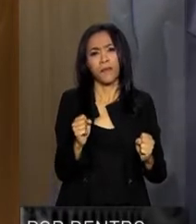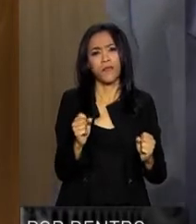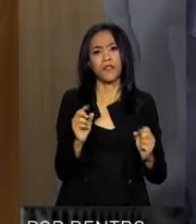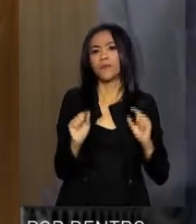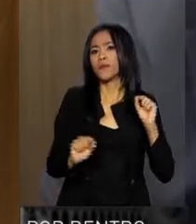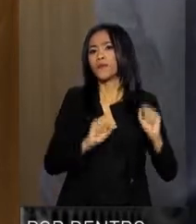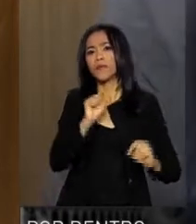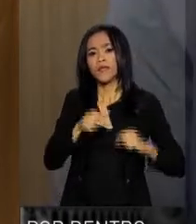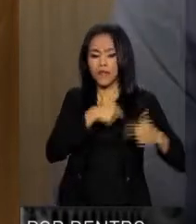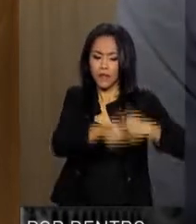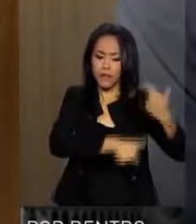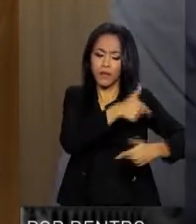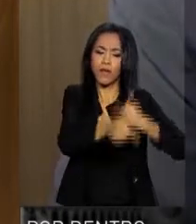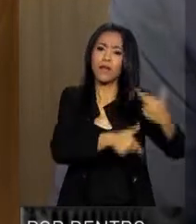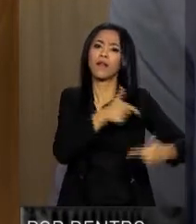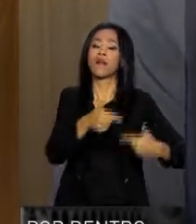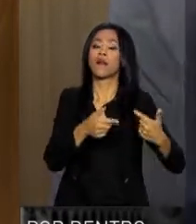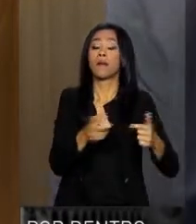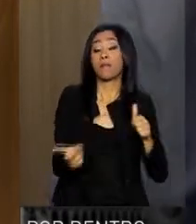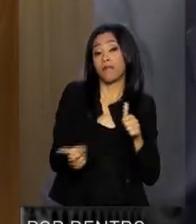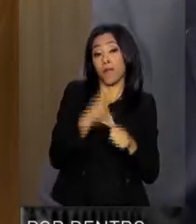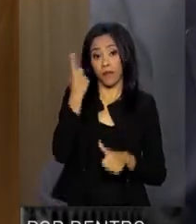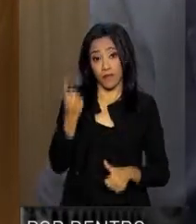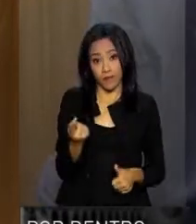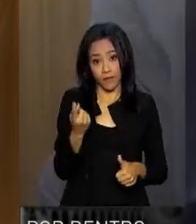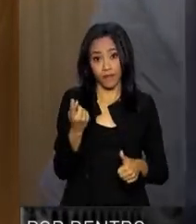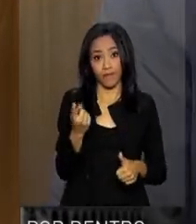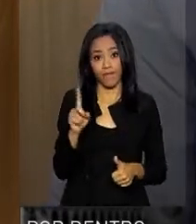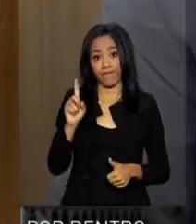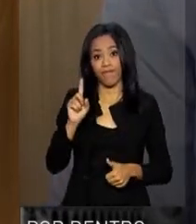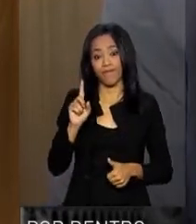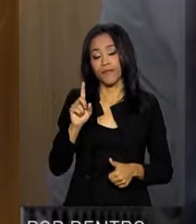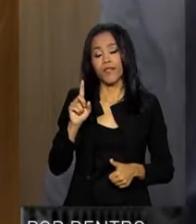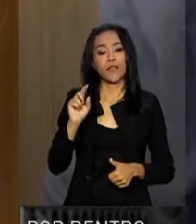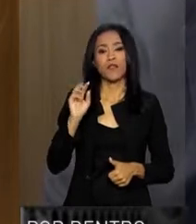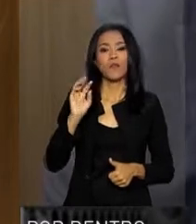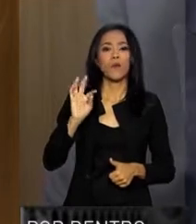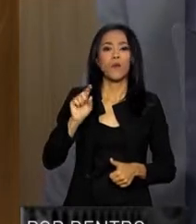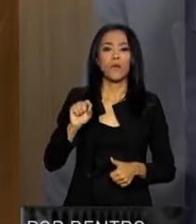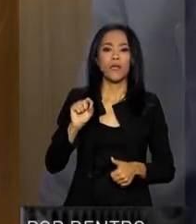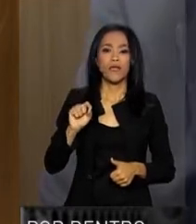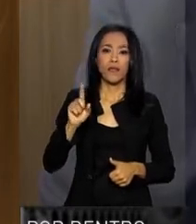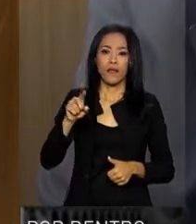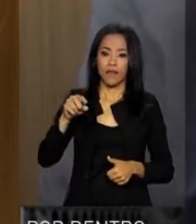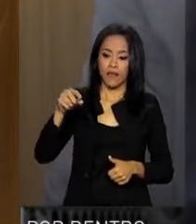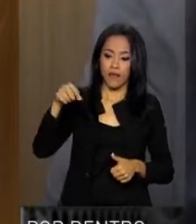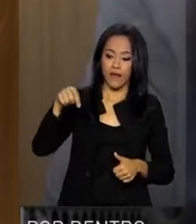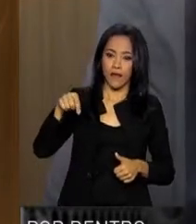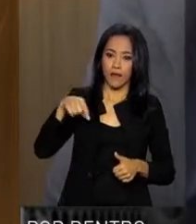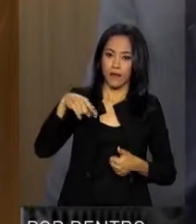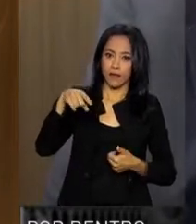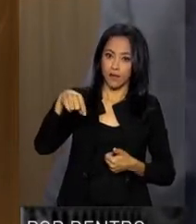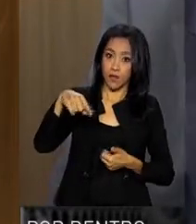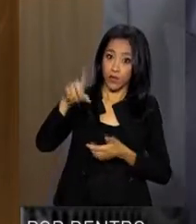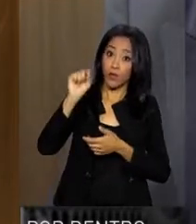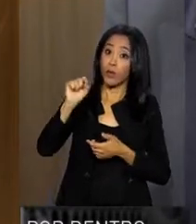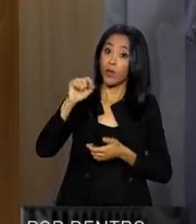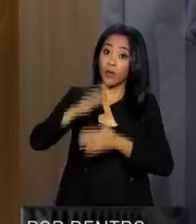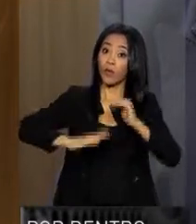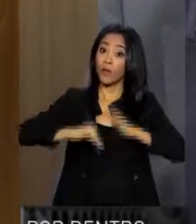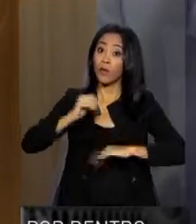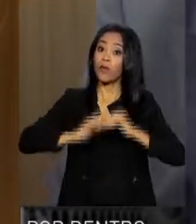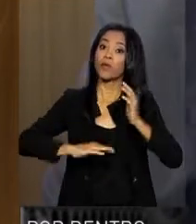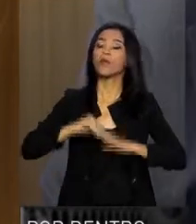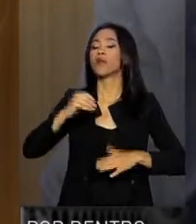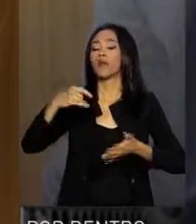importante então a primeira coisa é sobre a regularização a regularidade ambiental que